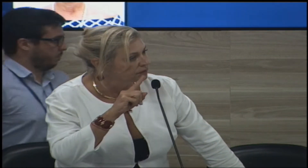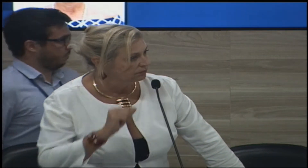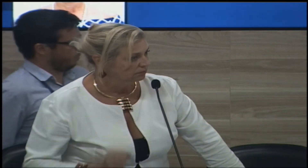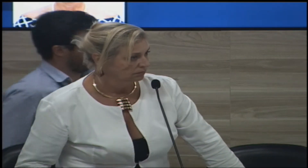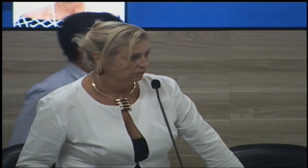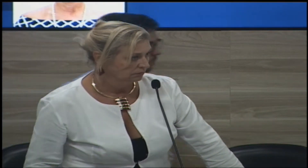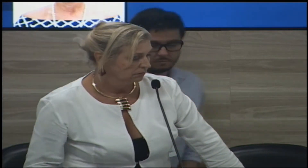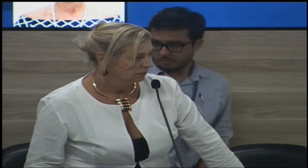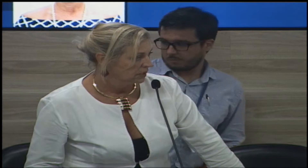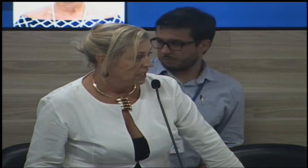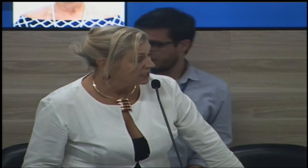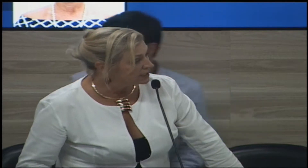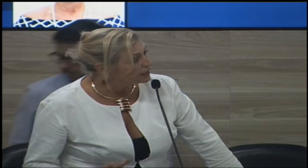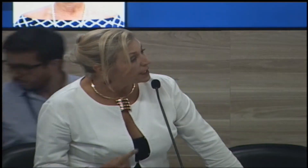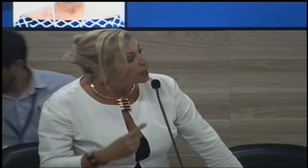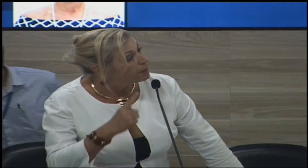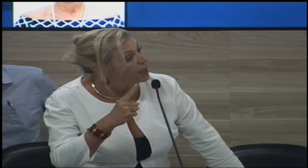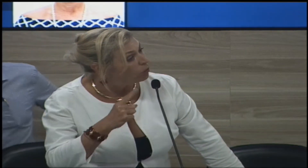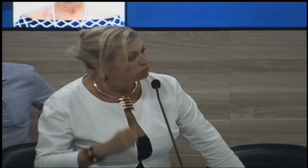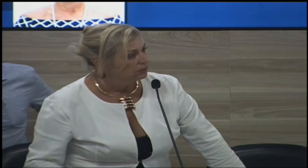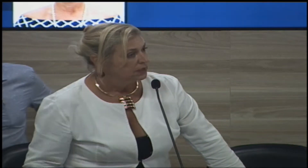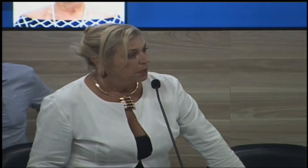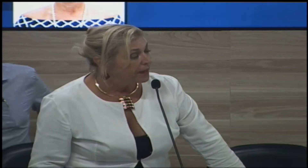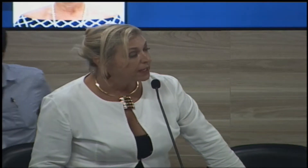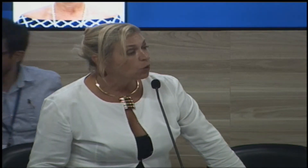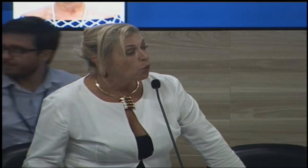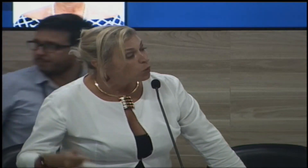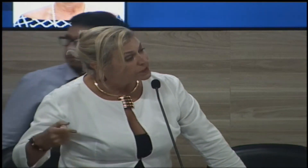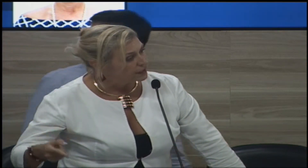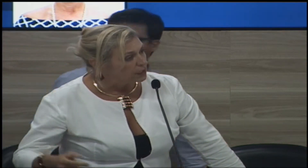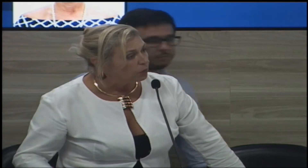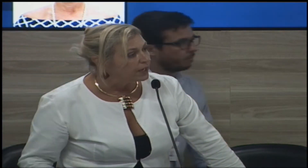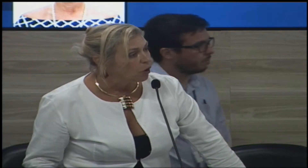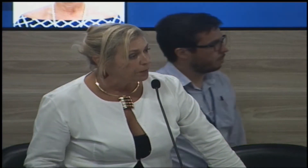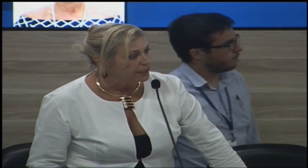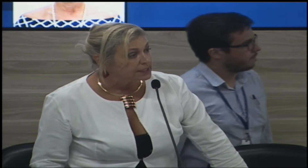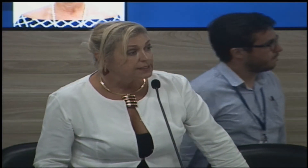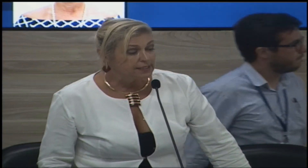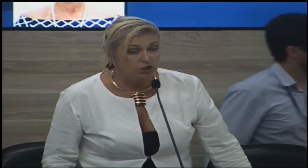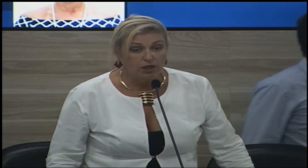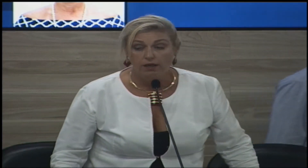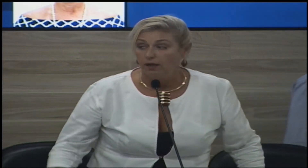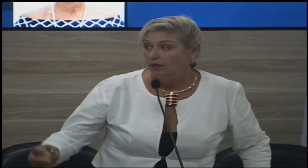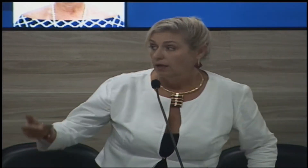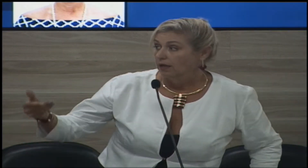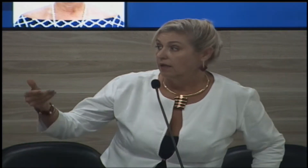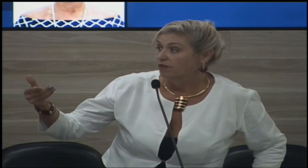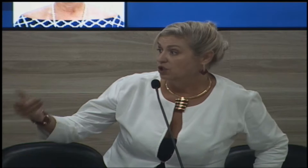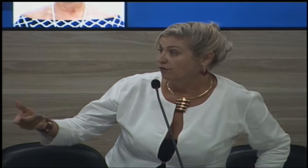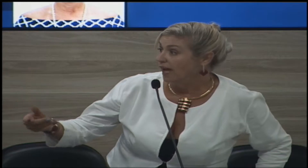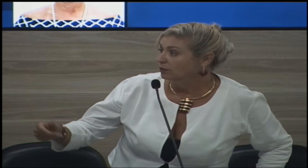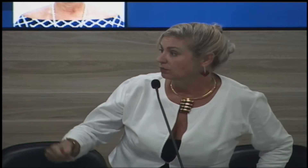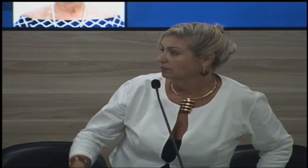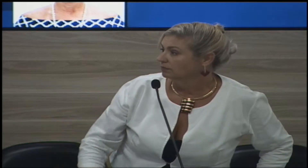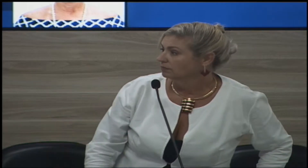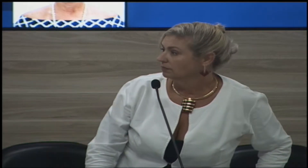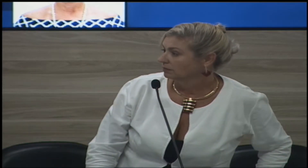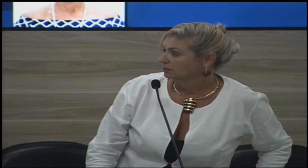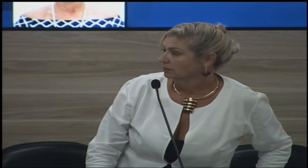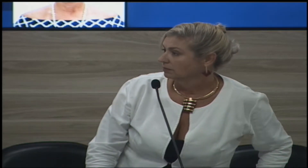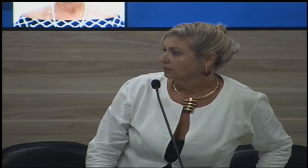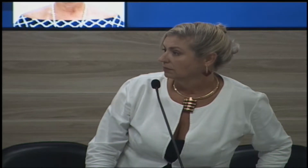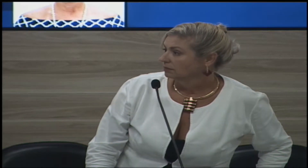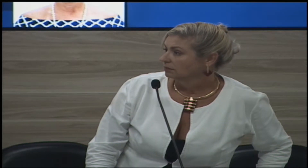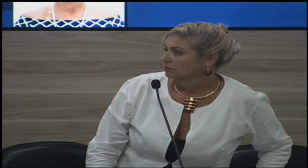auxiliar, estender a mão para que o Conselho realmente seja efetivado.